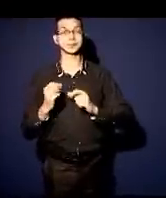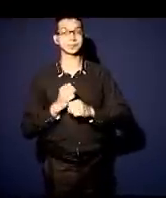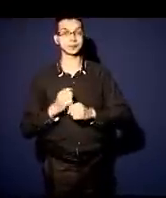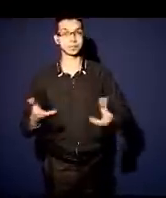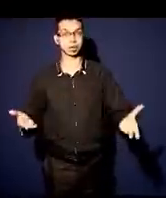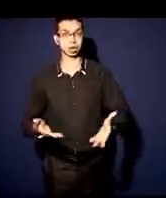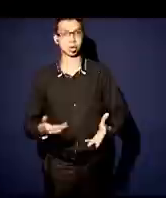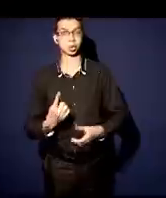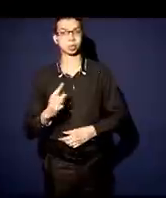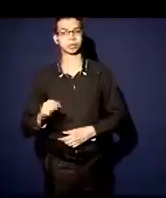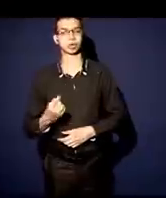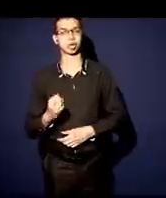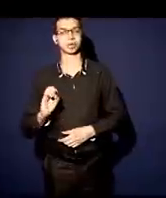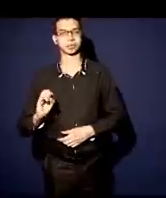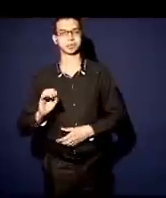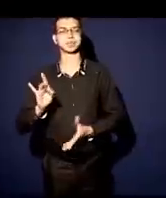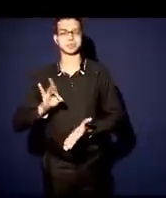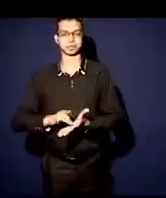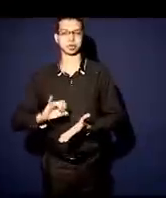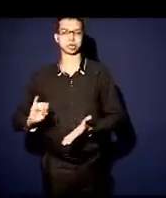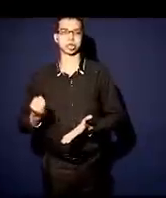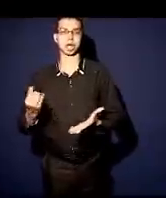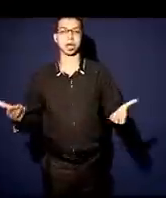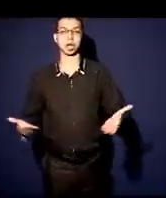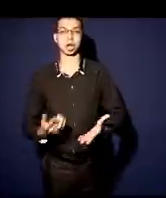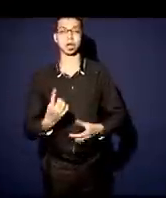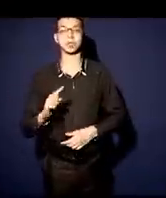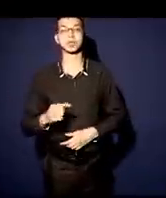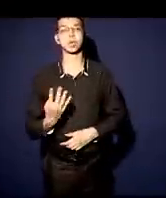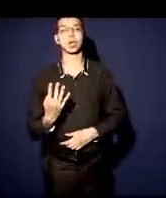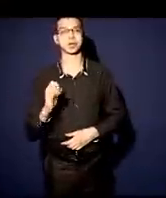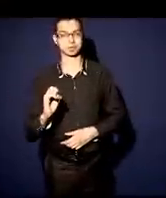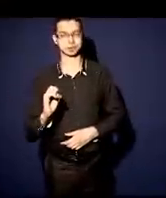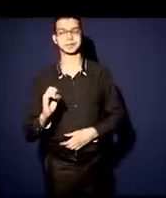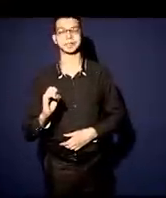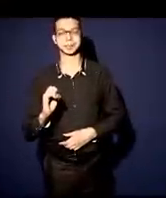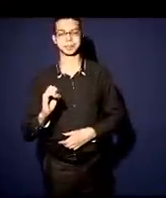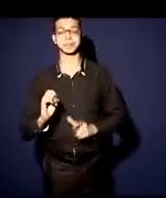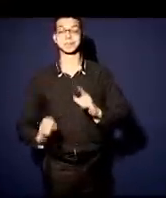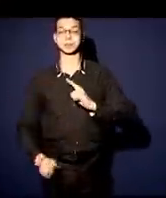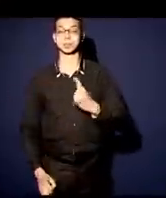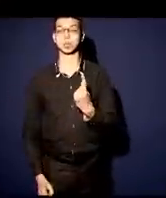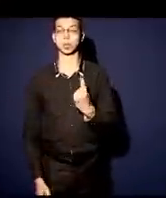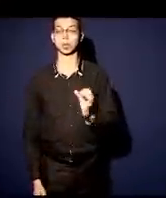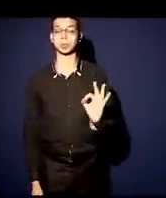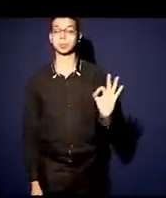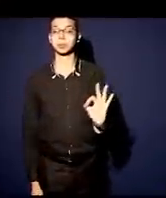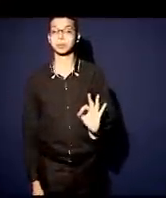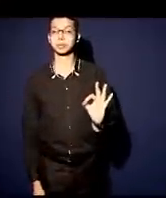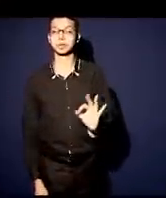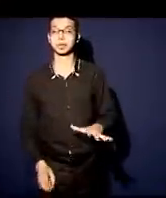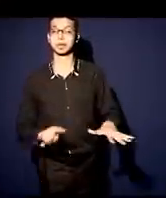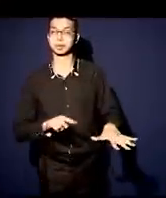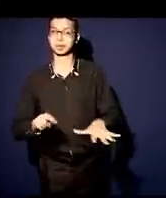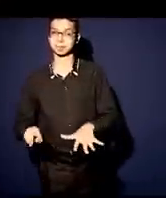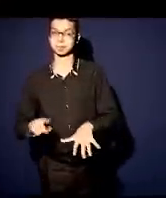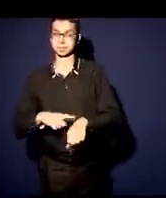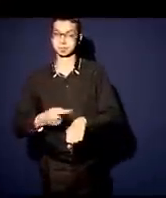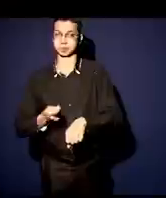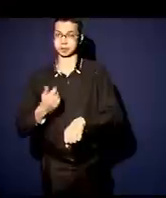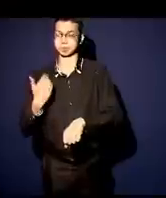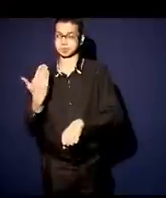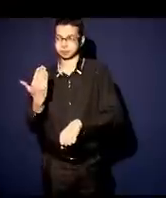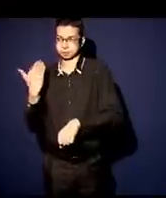1,80 em juro real e agora está em torno de 1,40 e já chegou a dar 1% há poucas semanas atrás. Eu acho